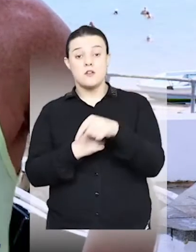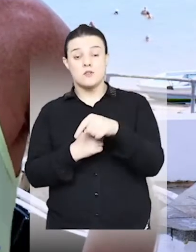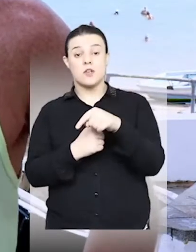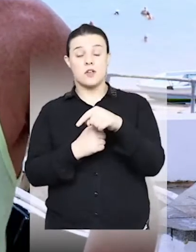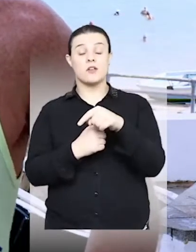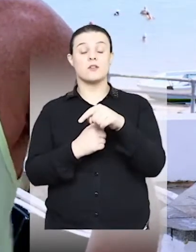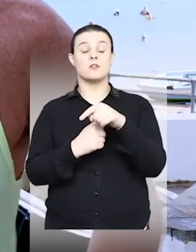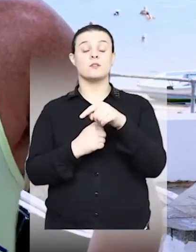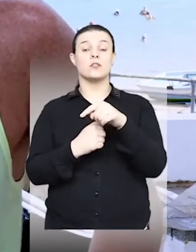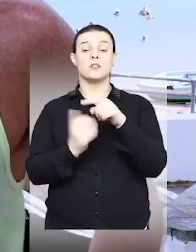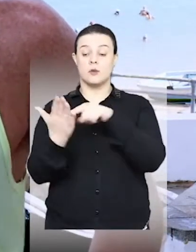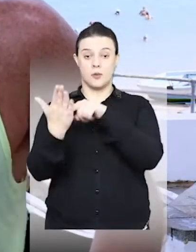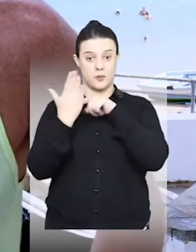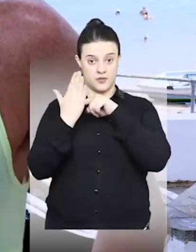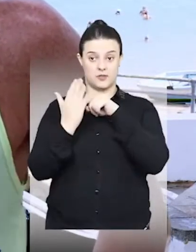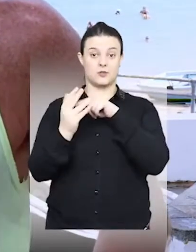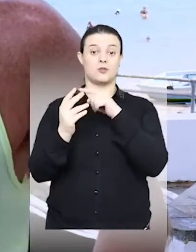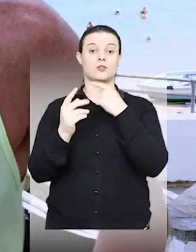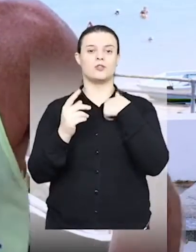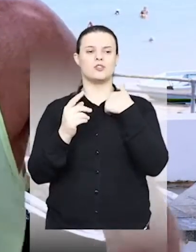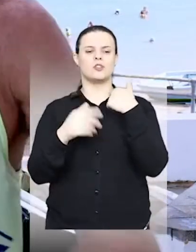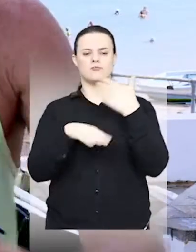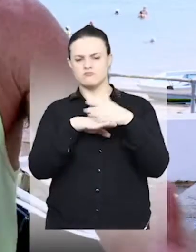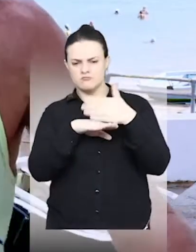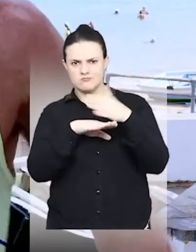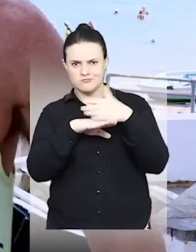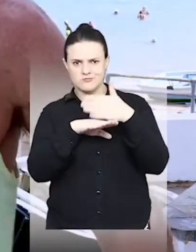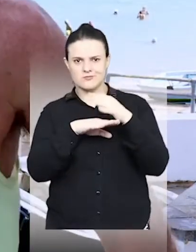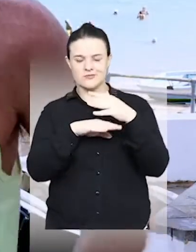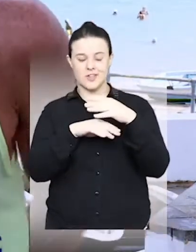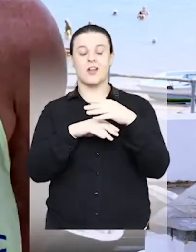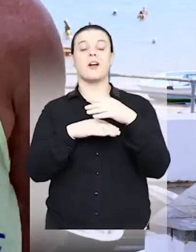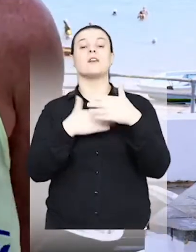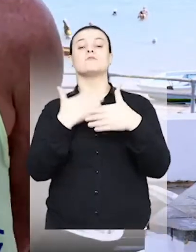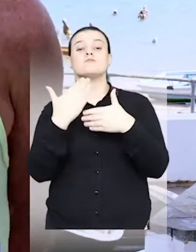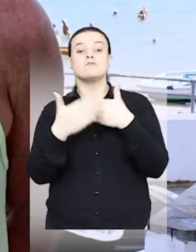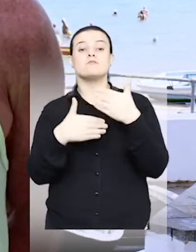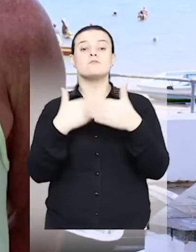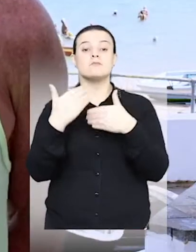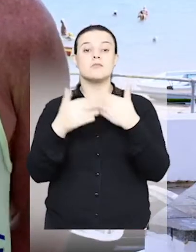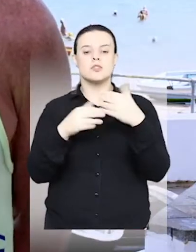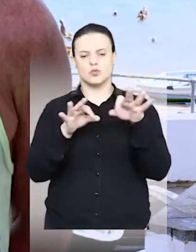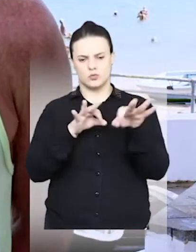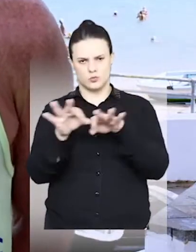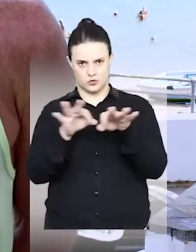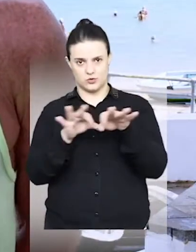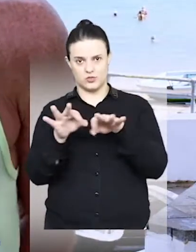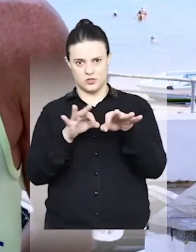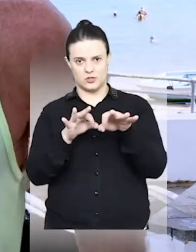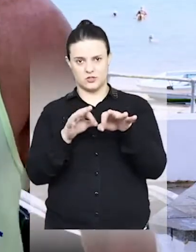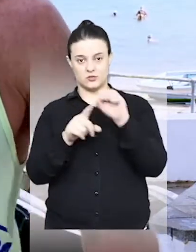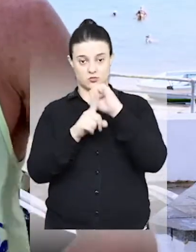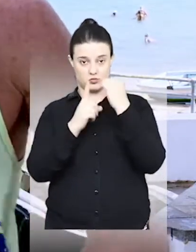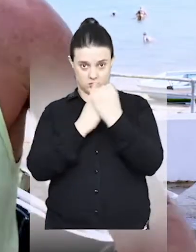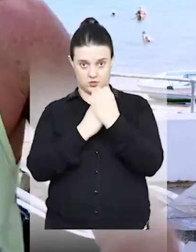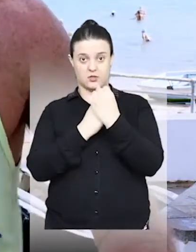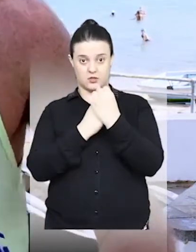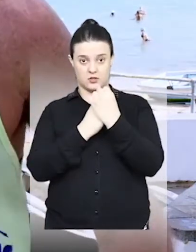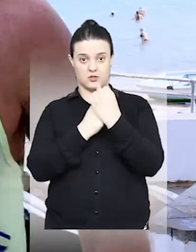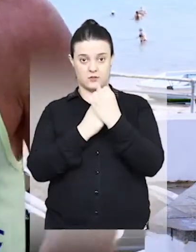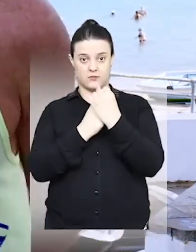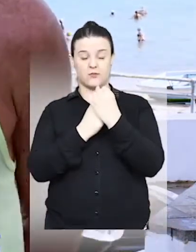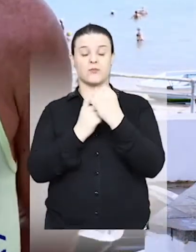Felipe veio, o Rafael me apresentou, nós estávamos nesse treino aqui. Alberto. O treino do projeto